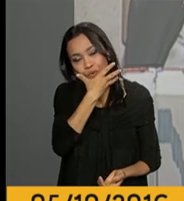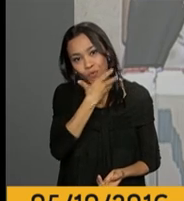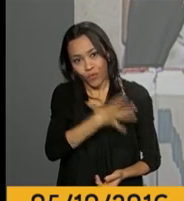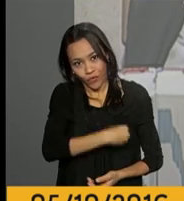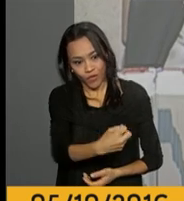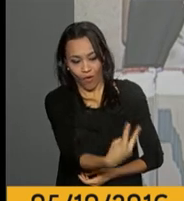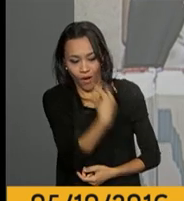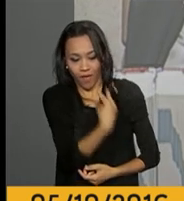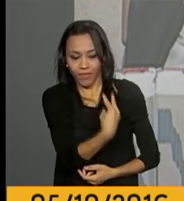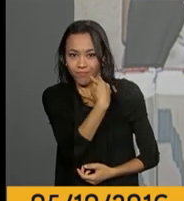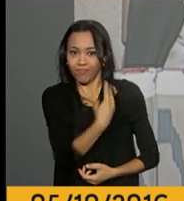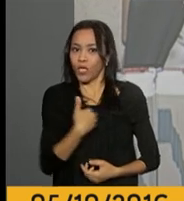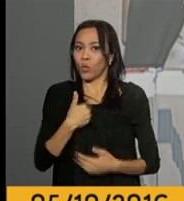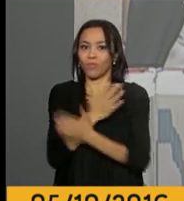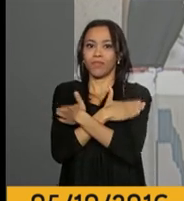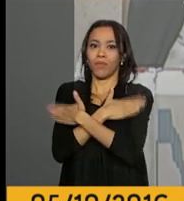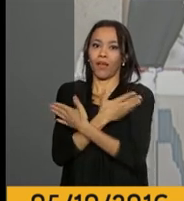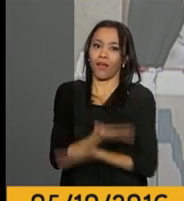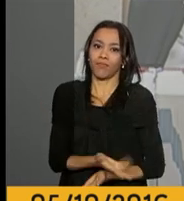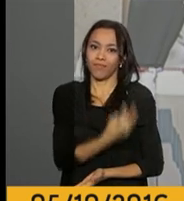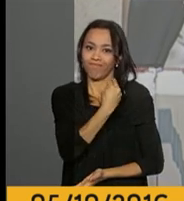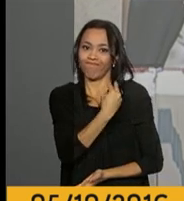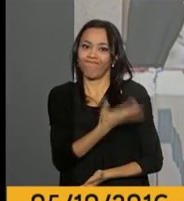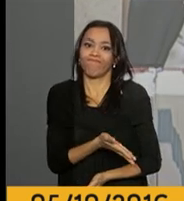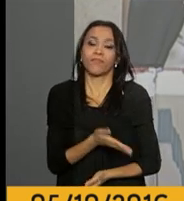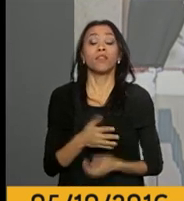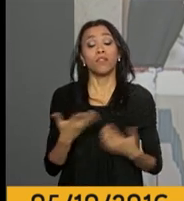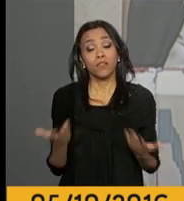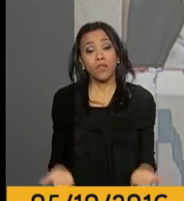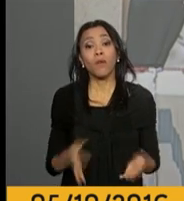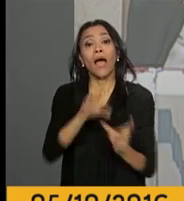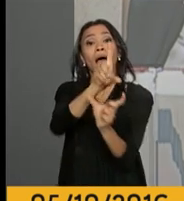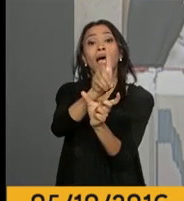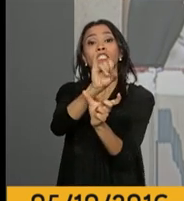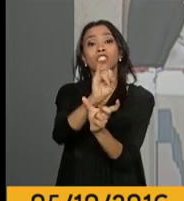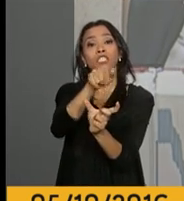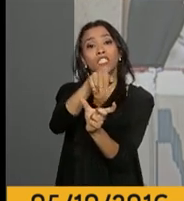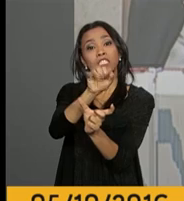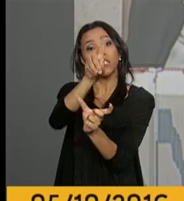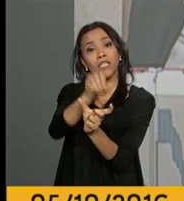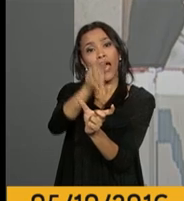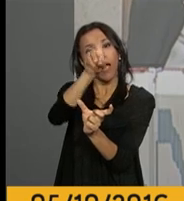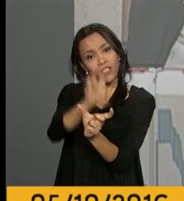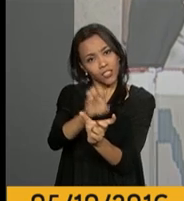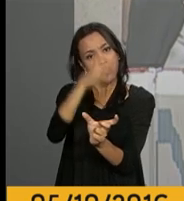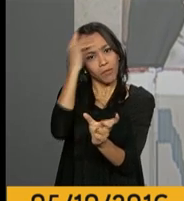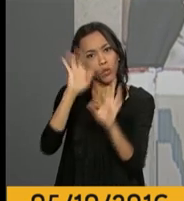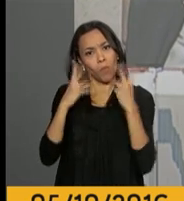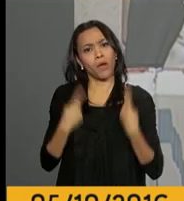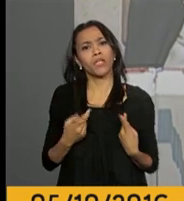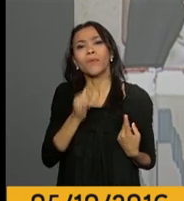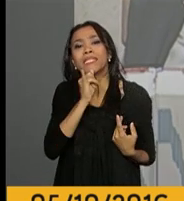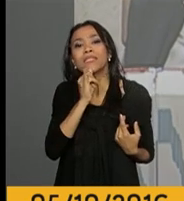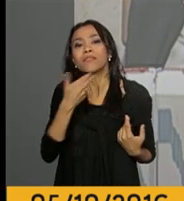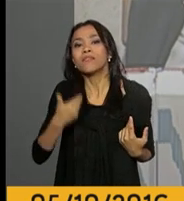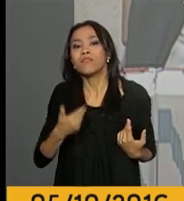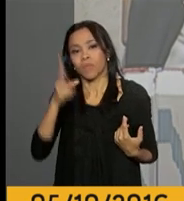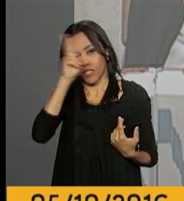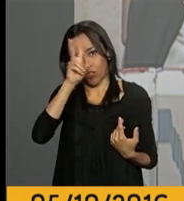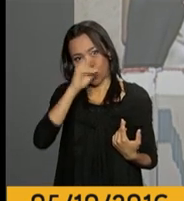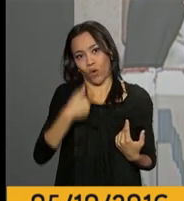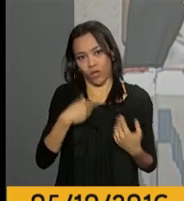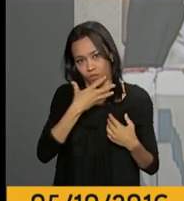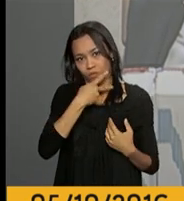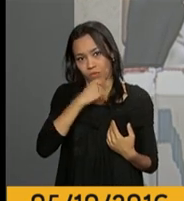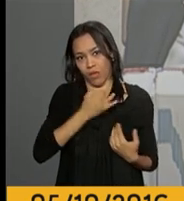indigna o fato de não ter emprego então a tese da dignidade da pessoa humana estou apenas exemplificando para dizer como é importante a